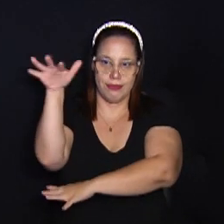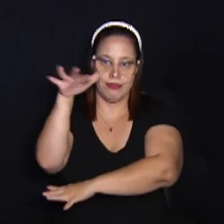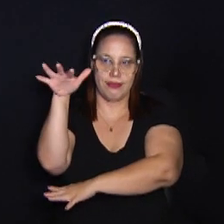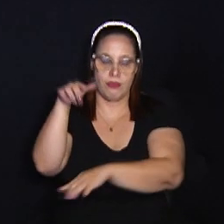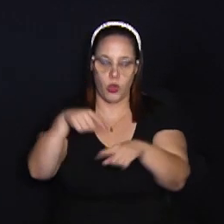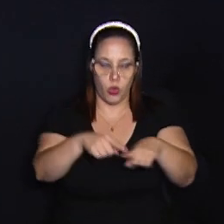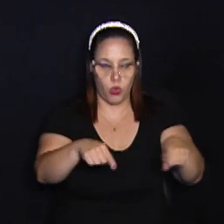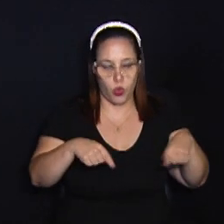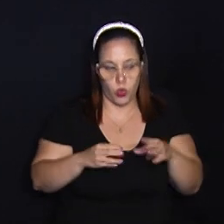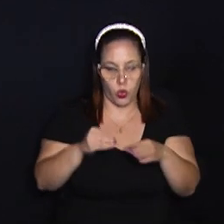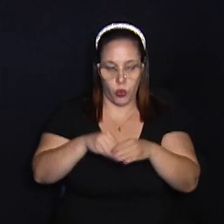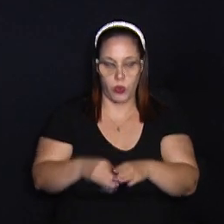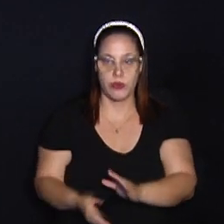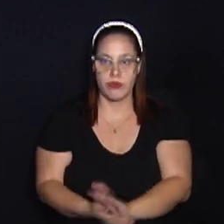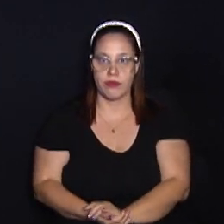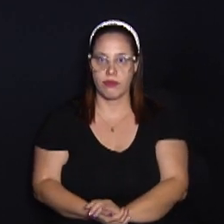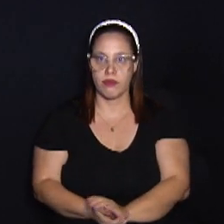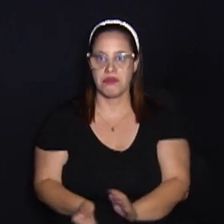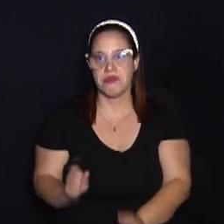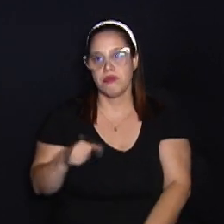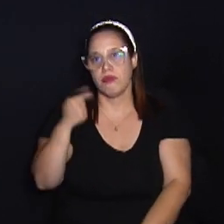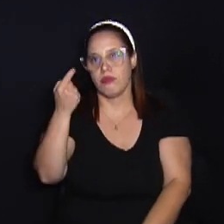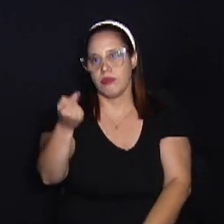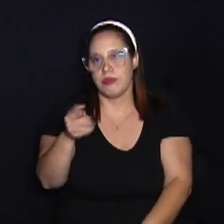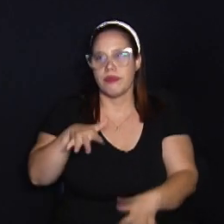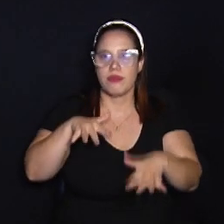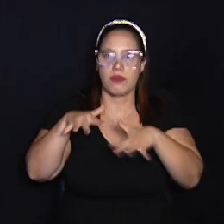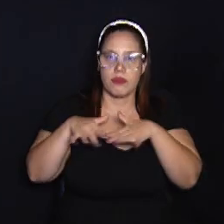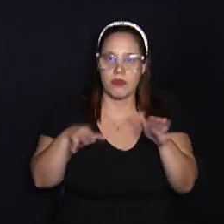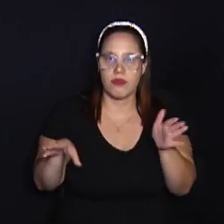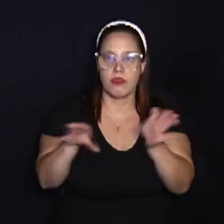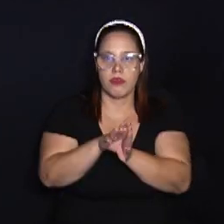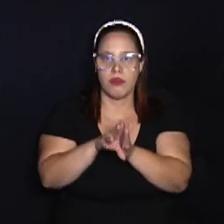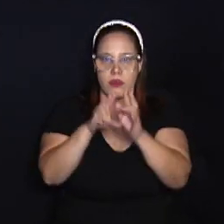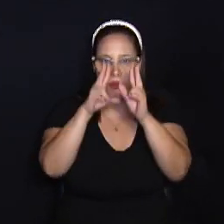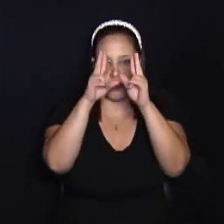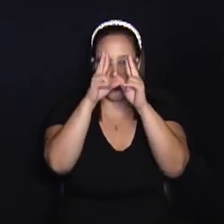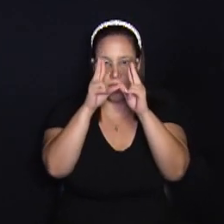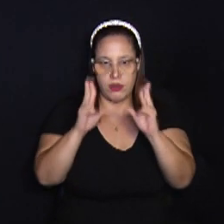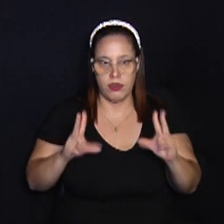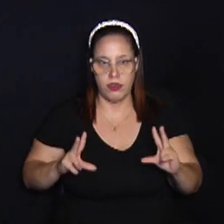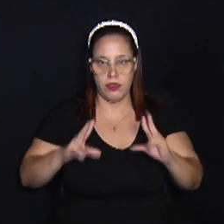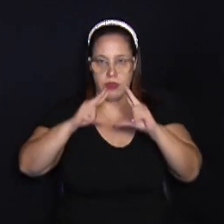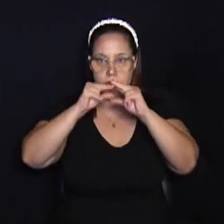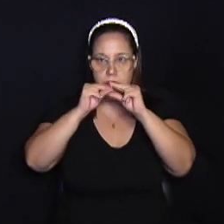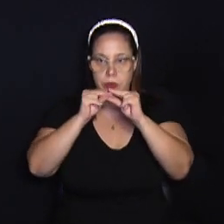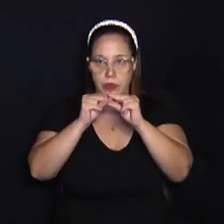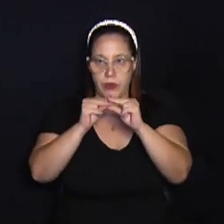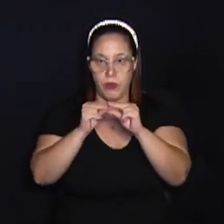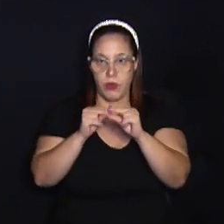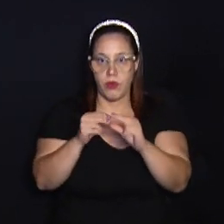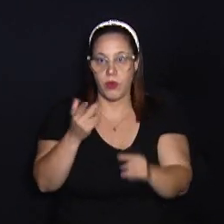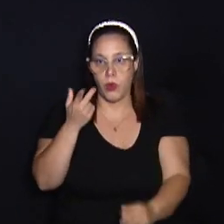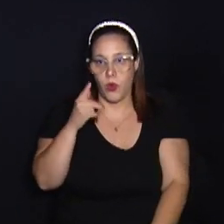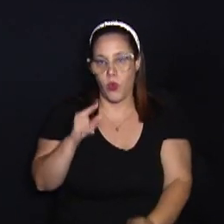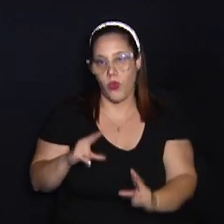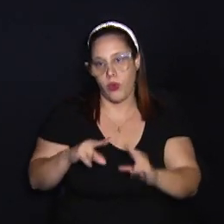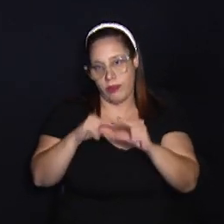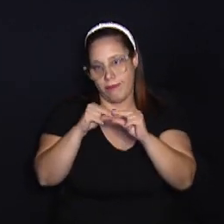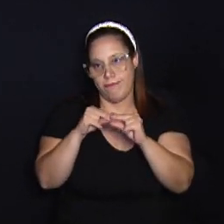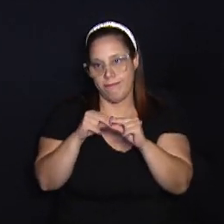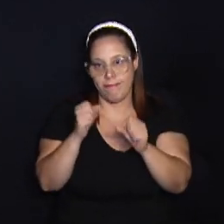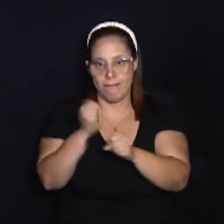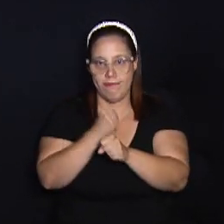grandes praças exteriores. Posteriormente, esse movimento chegou à França, originando o estilo clássico